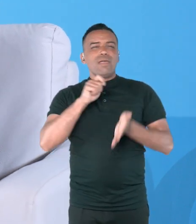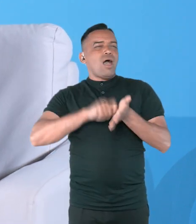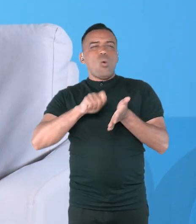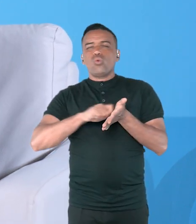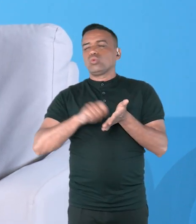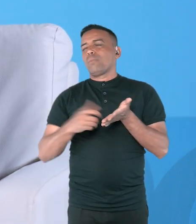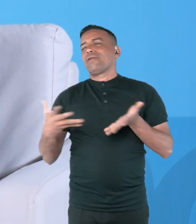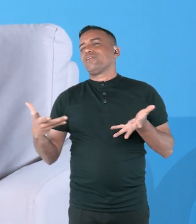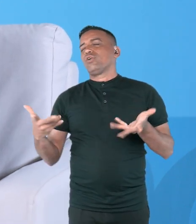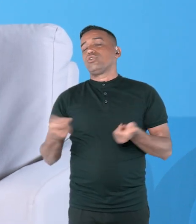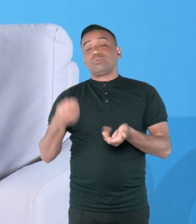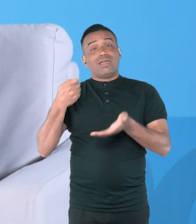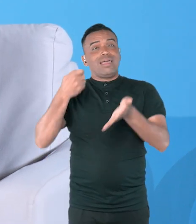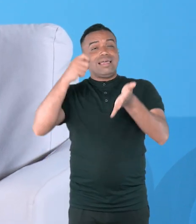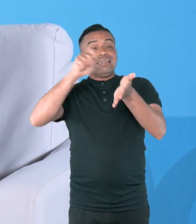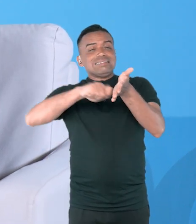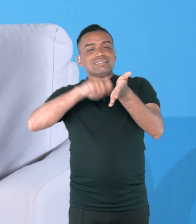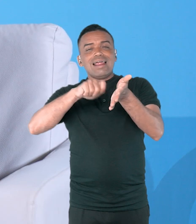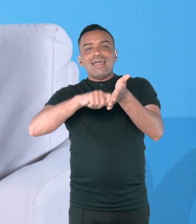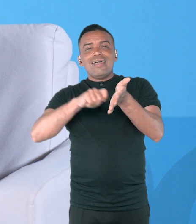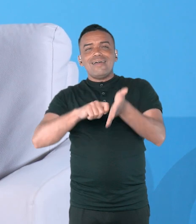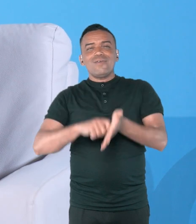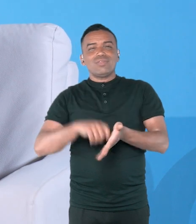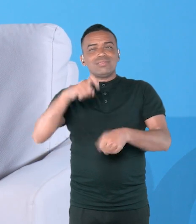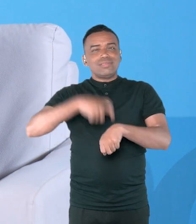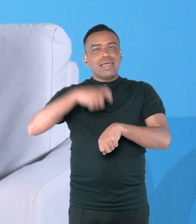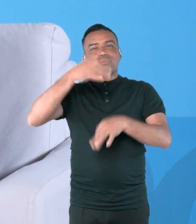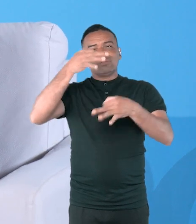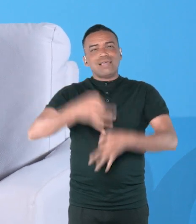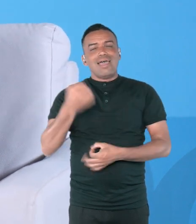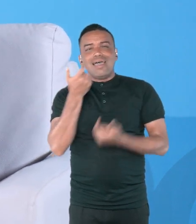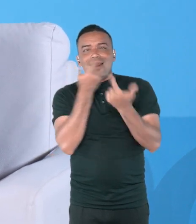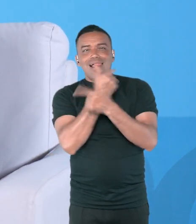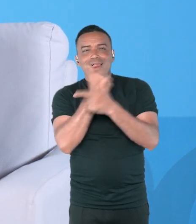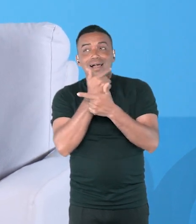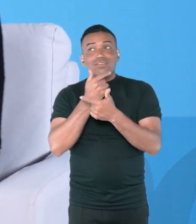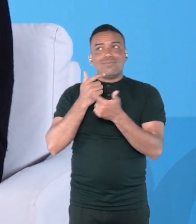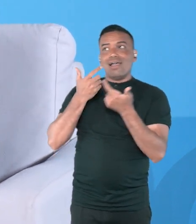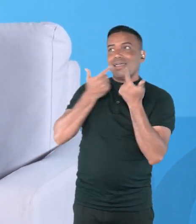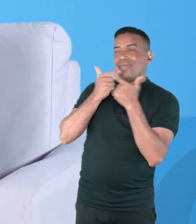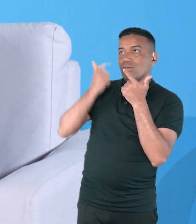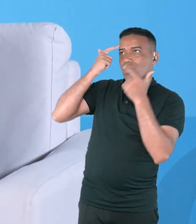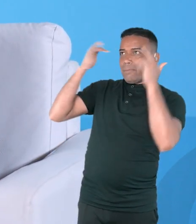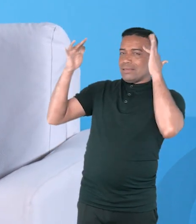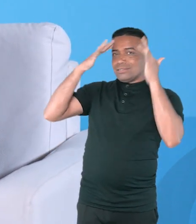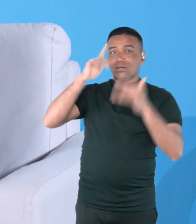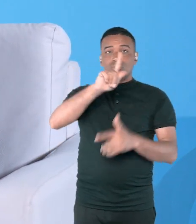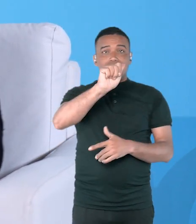o autor da minha vida porque ele escreve em timing cômico. Você vai rindo e vai pensando.